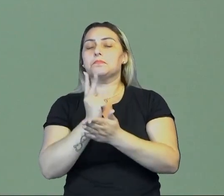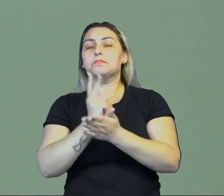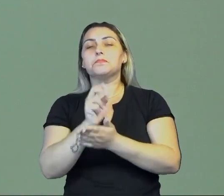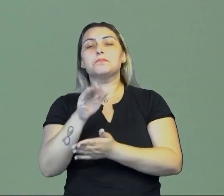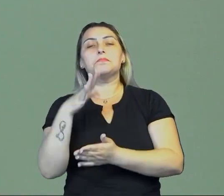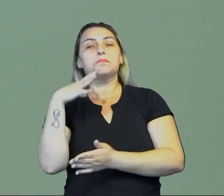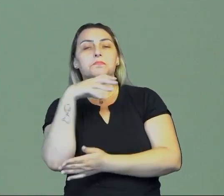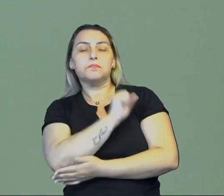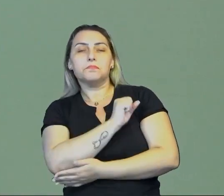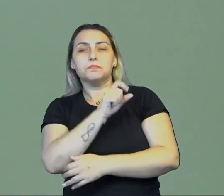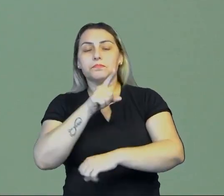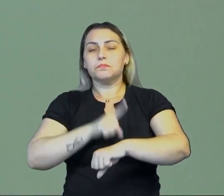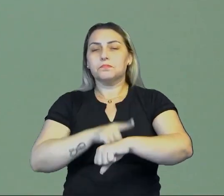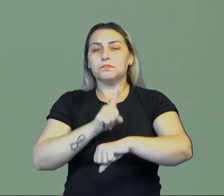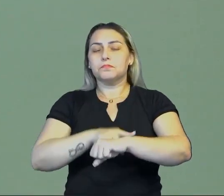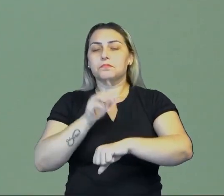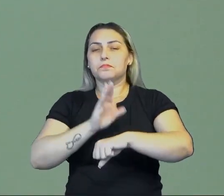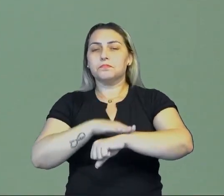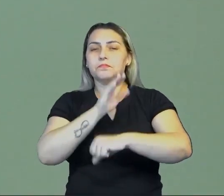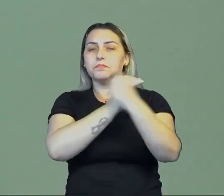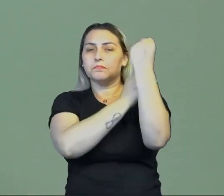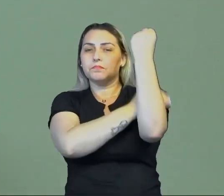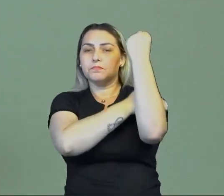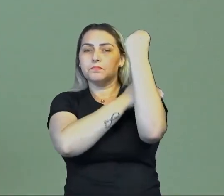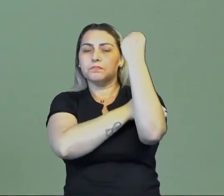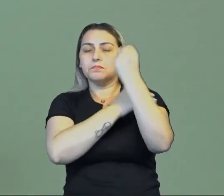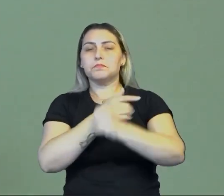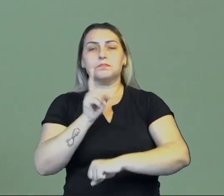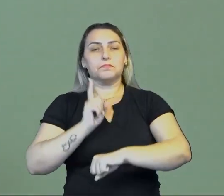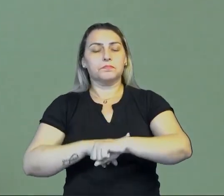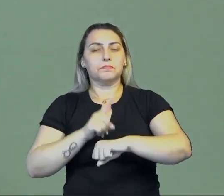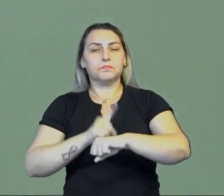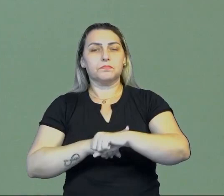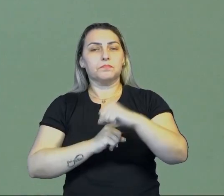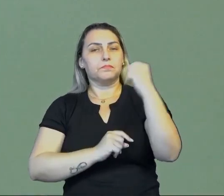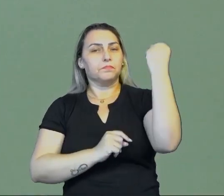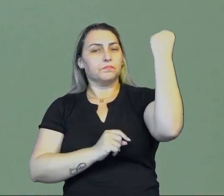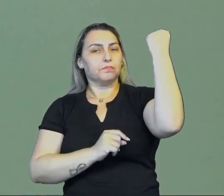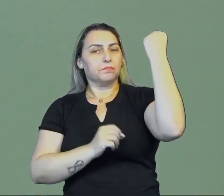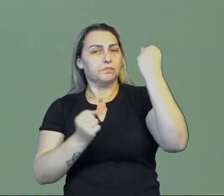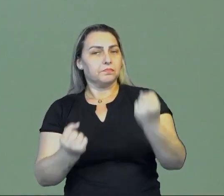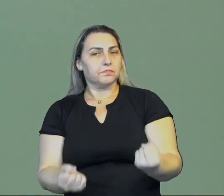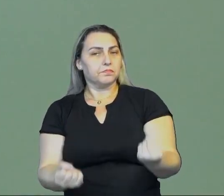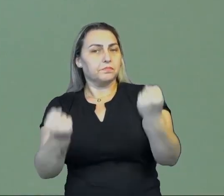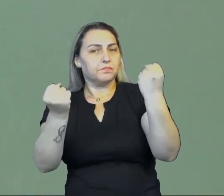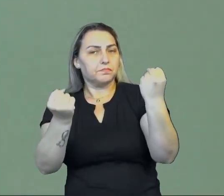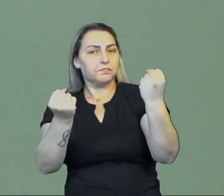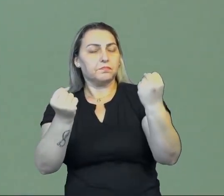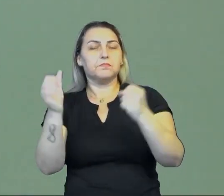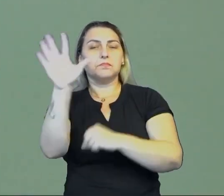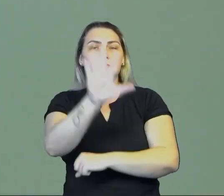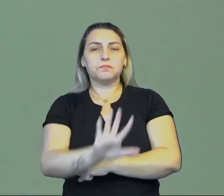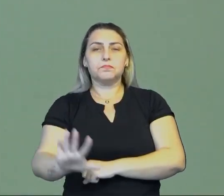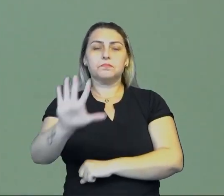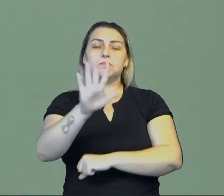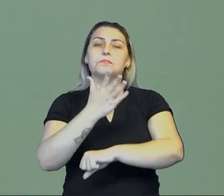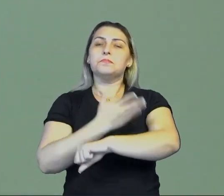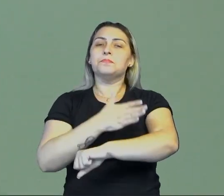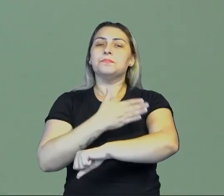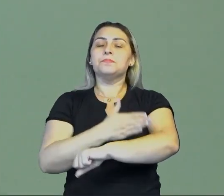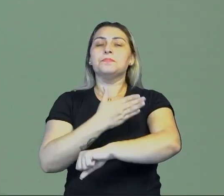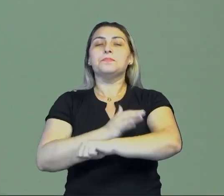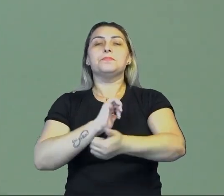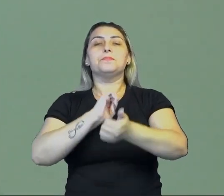quem é mais rápido pelo tempo Quem é mais forte a partir do momento que você ergue o levanta o peso então aqui de forma geral as práticas